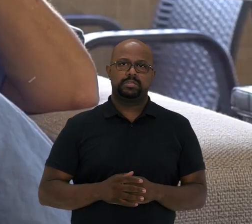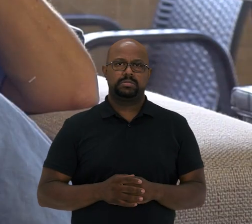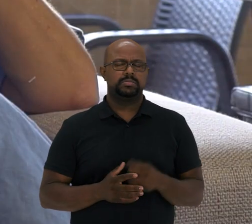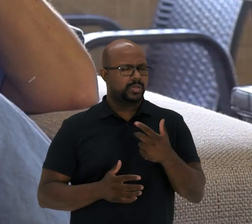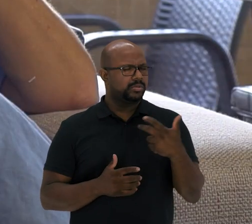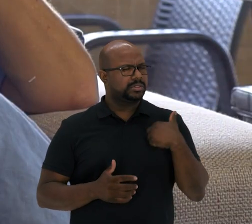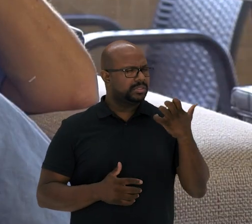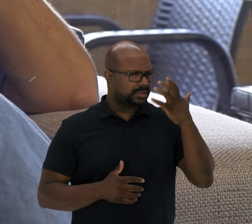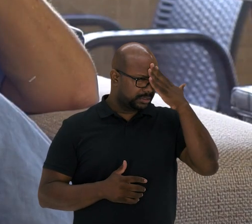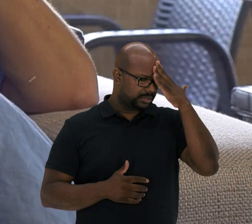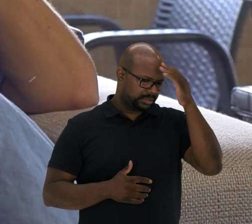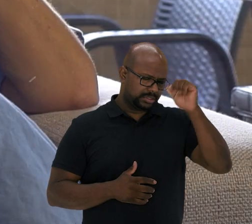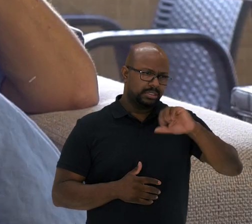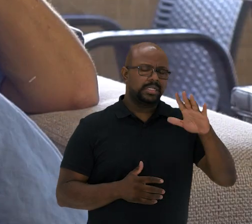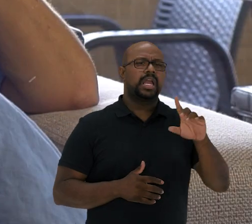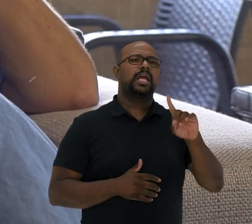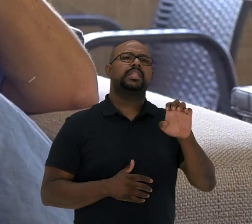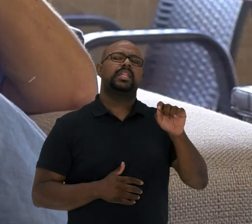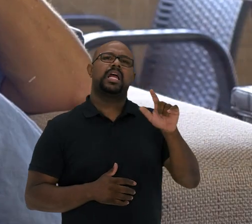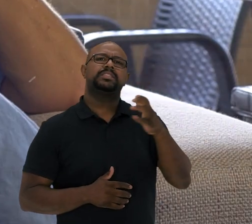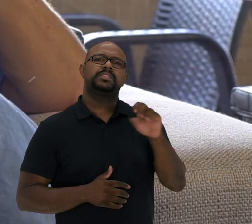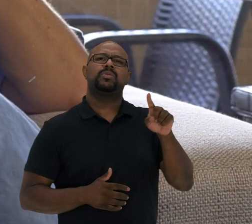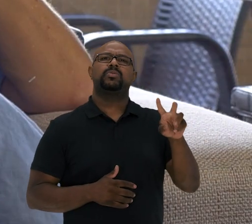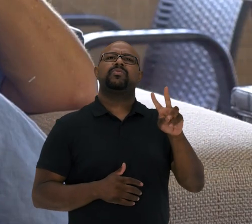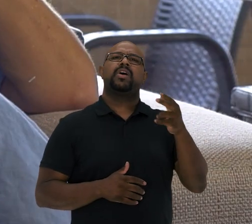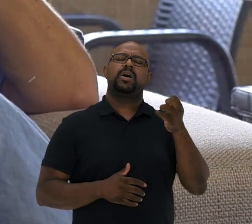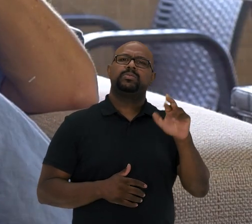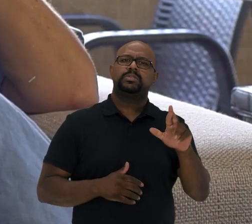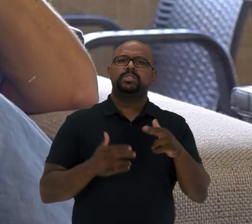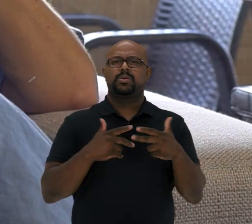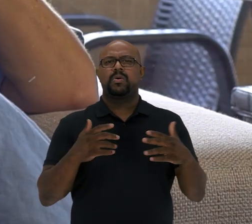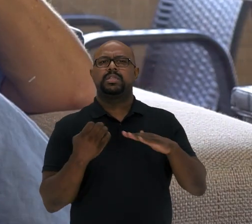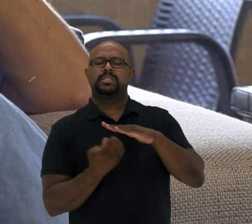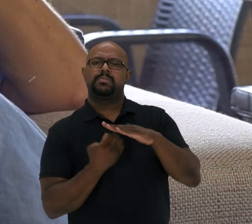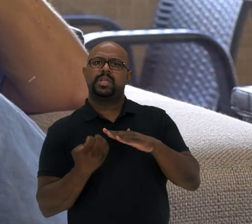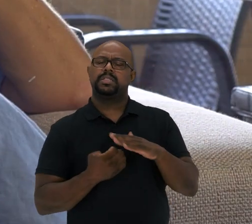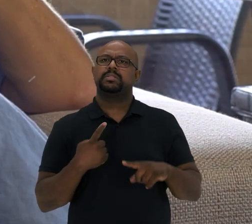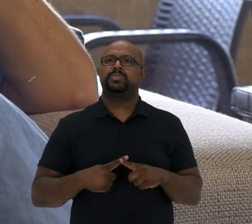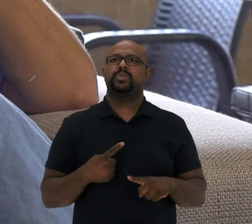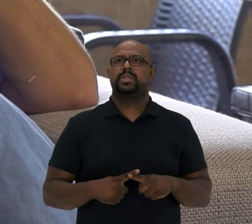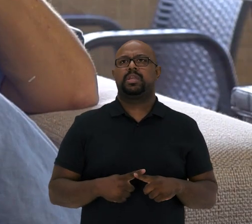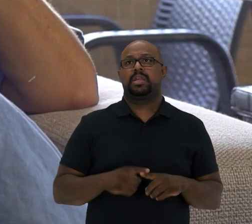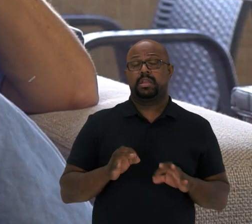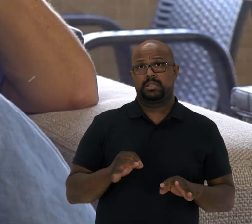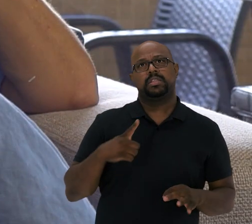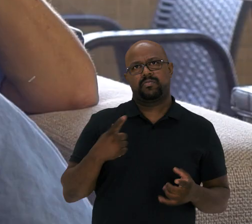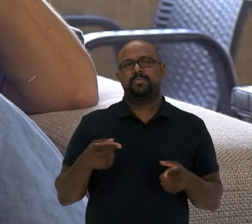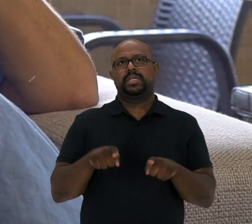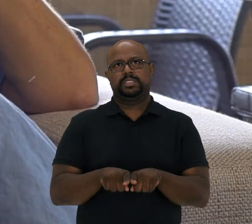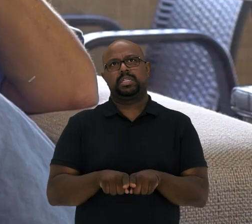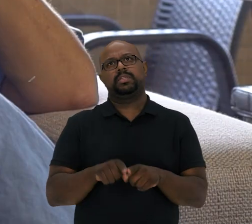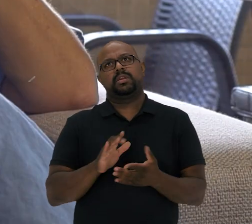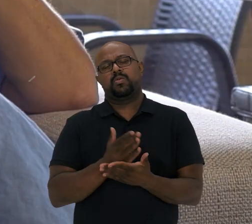Uma coisa que eu queria entender, assim, essa relação do Walter com essas empresas, né? Porque houve uma